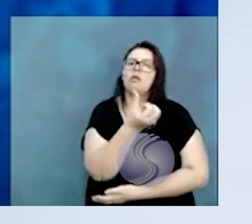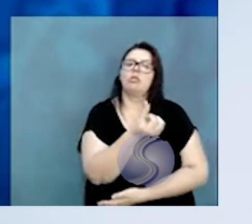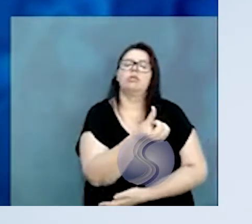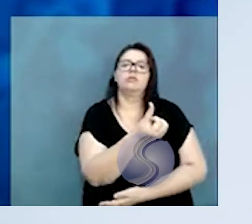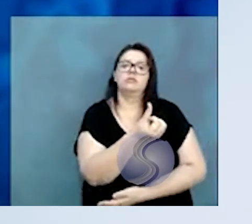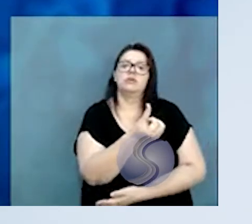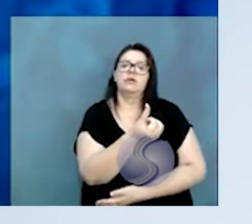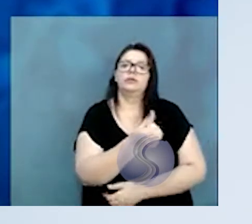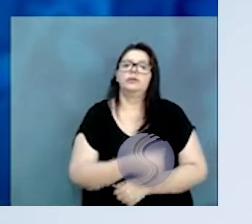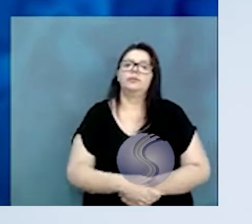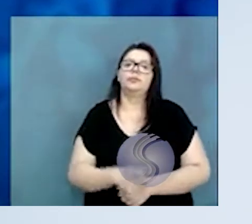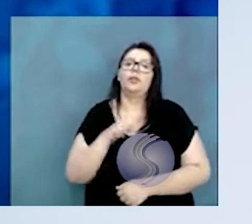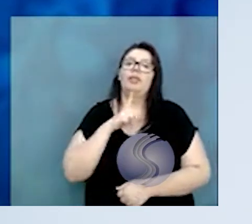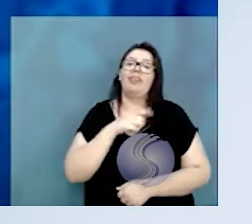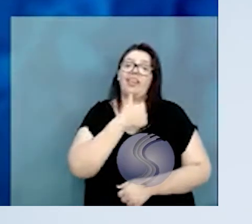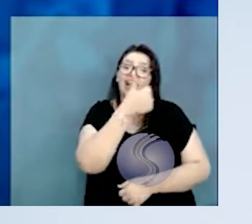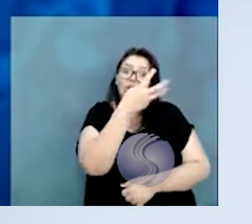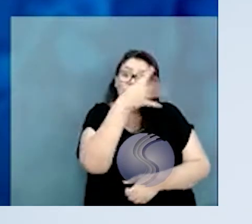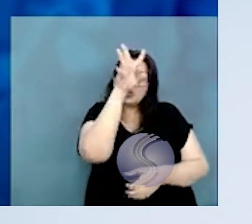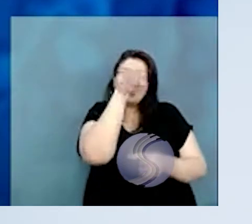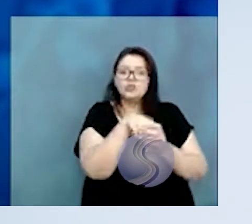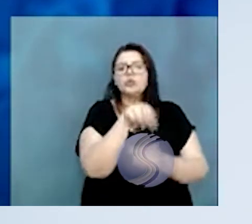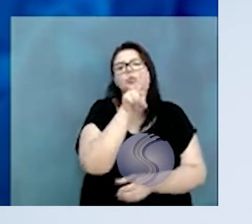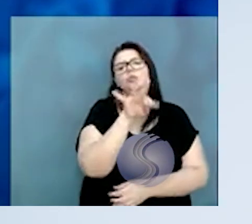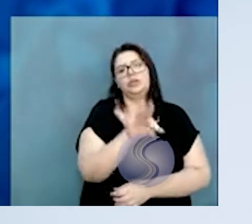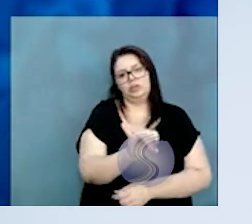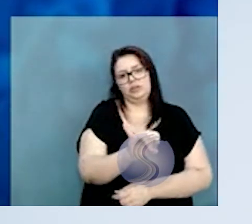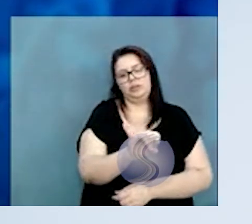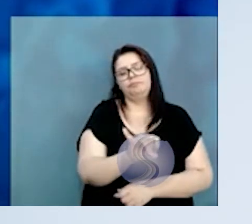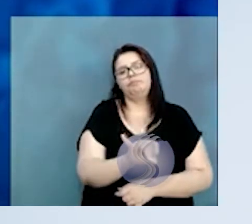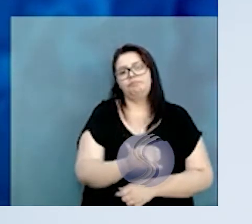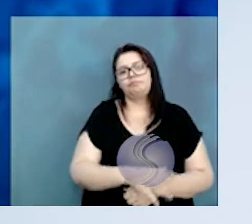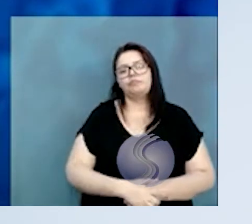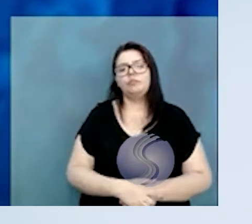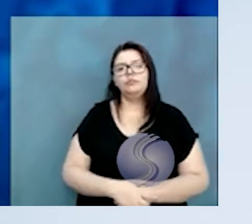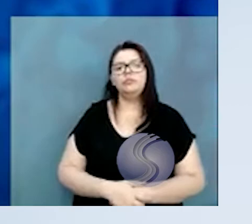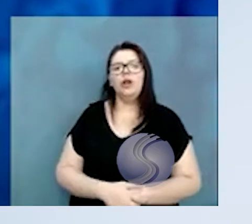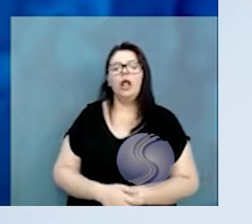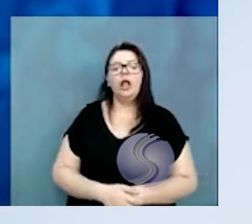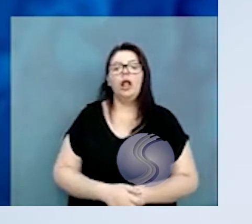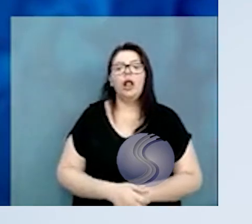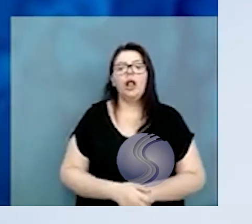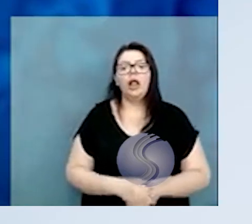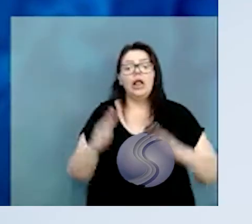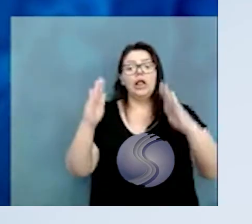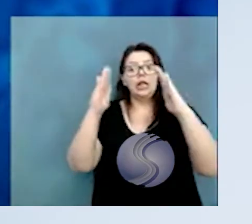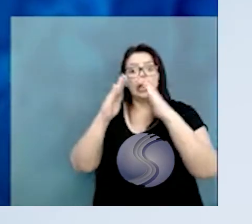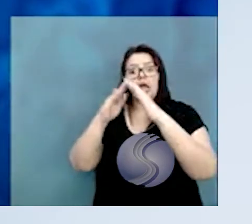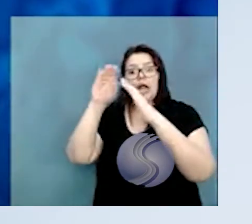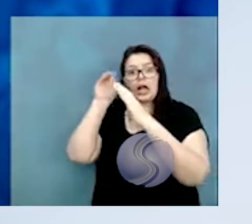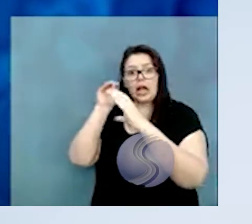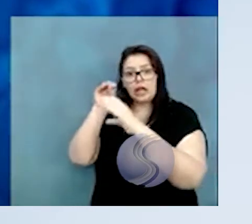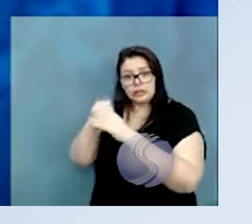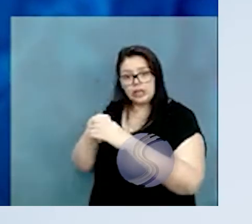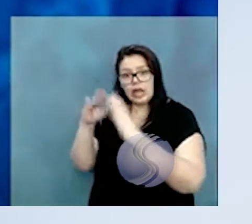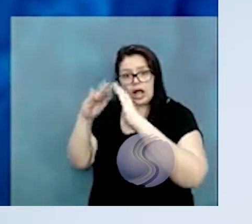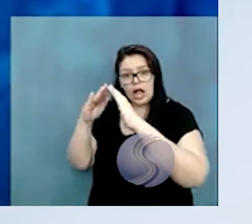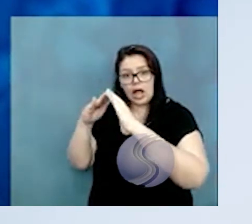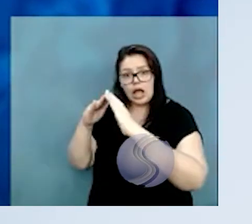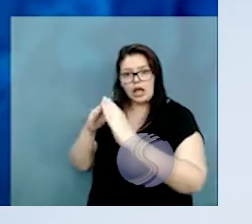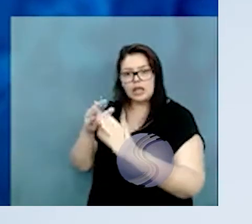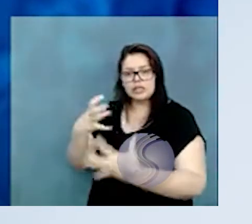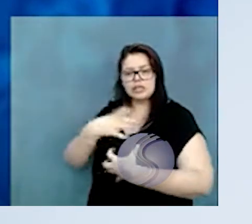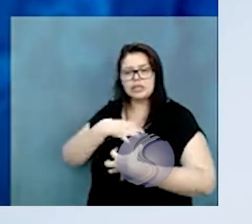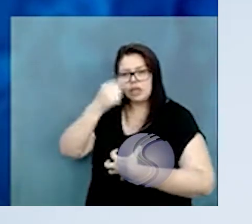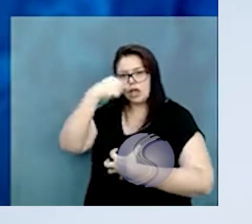1.155 casos descartados, Chagas. Então são essas as informações, Chagas, atualizadas, né, sobre os números de casos